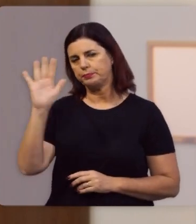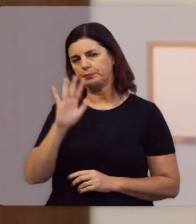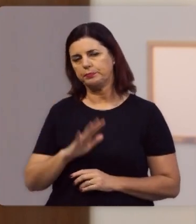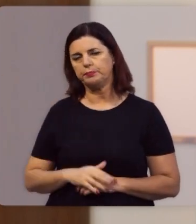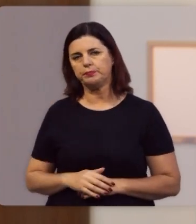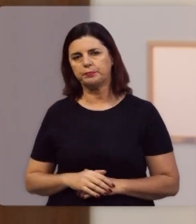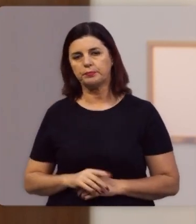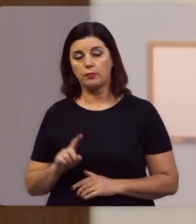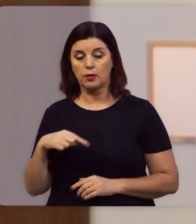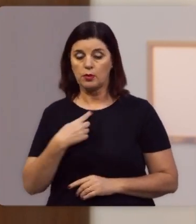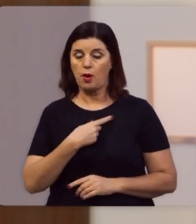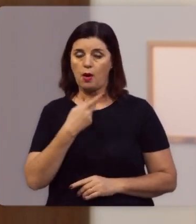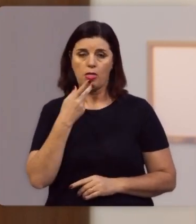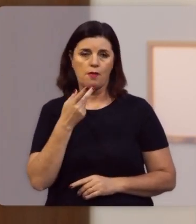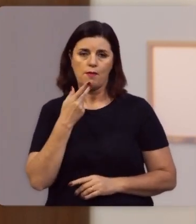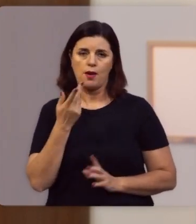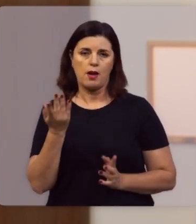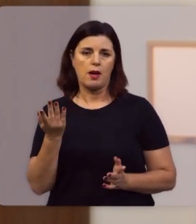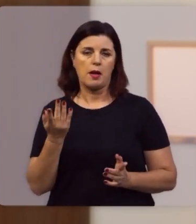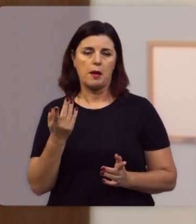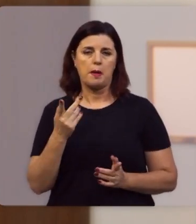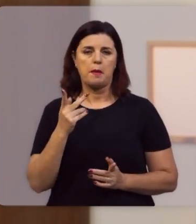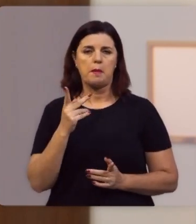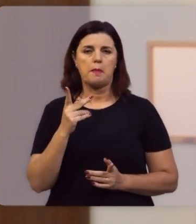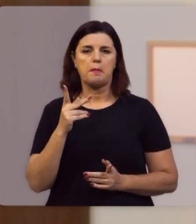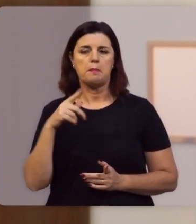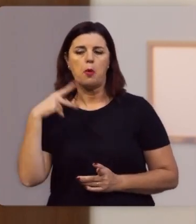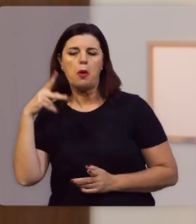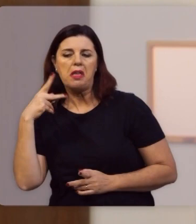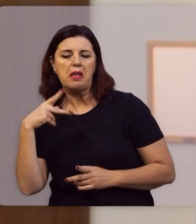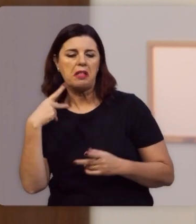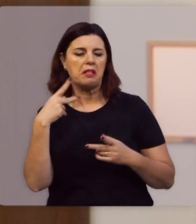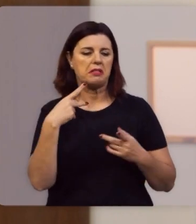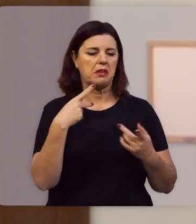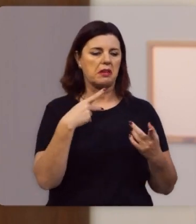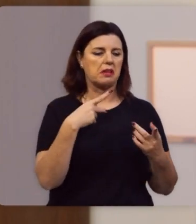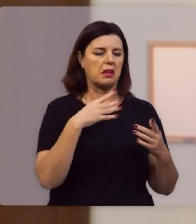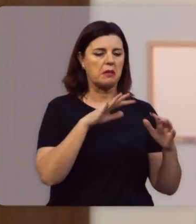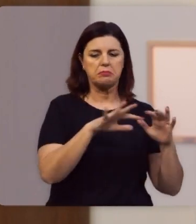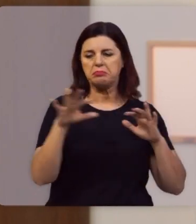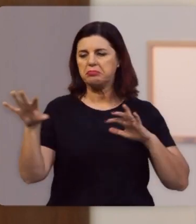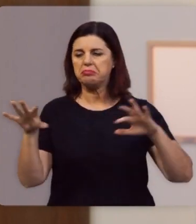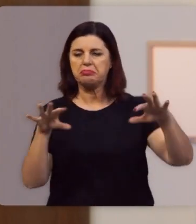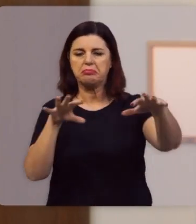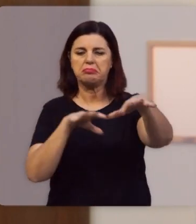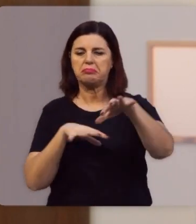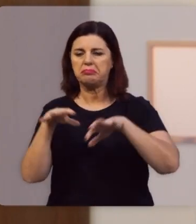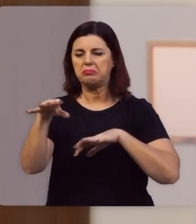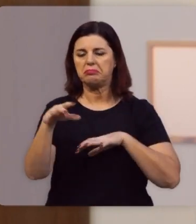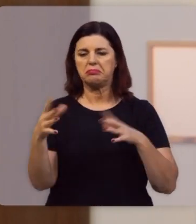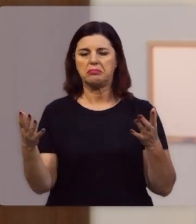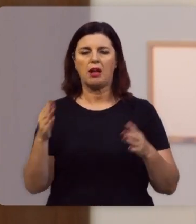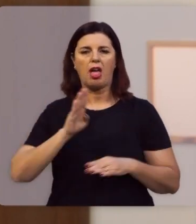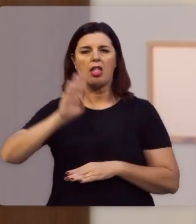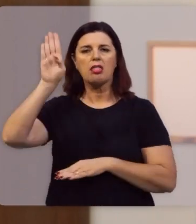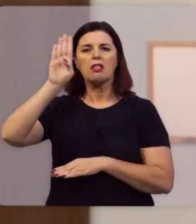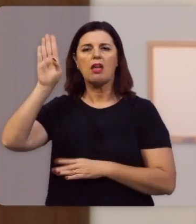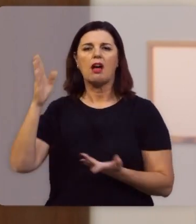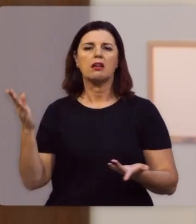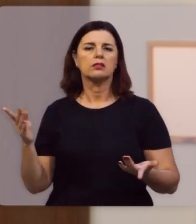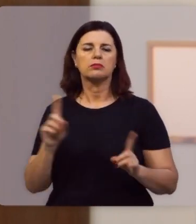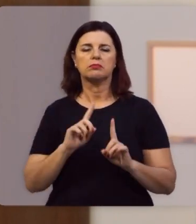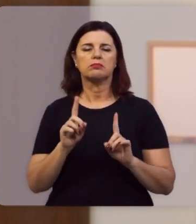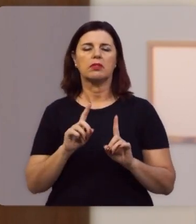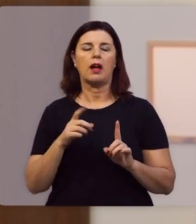nós não tratamos de partidos políticos nós não falamos deste ou daquele candidato a